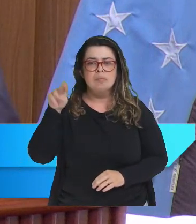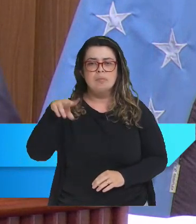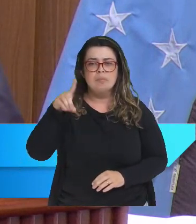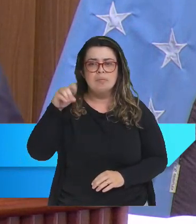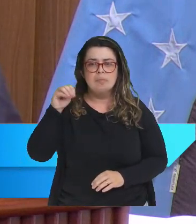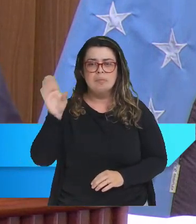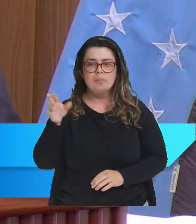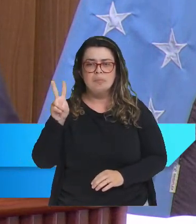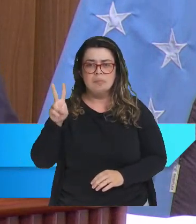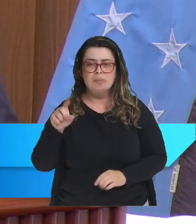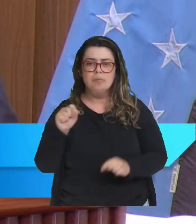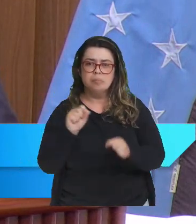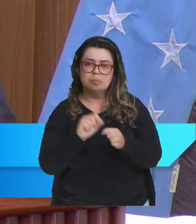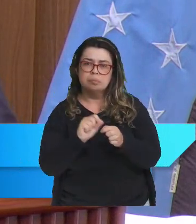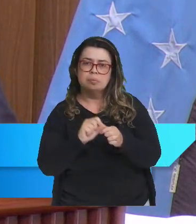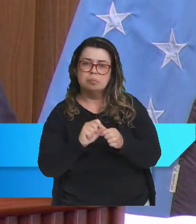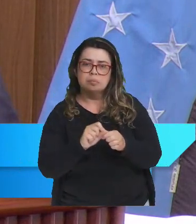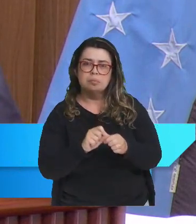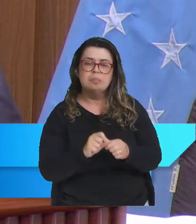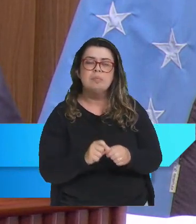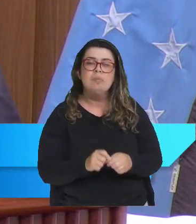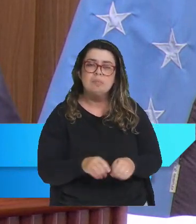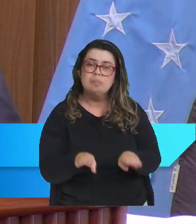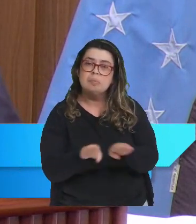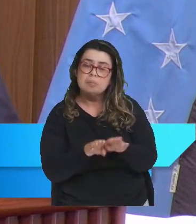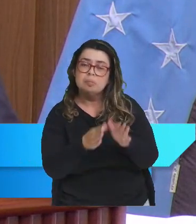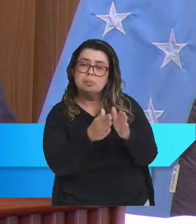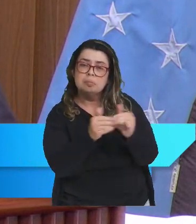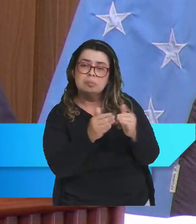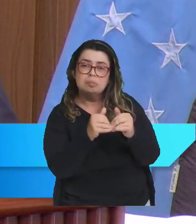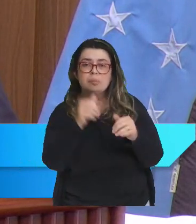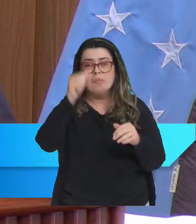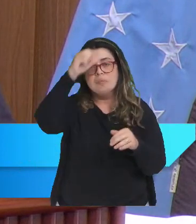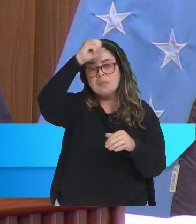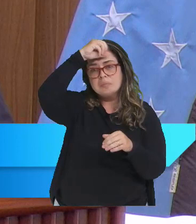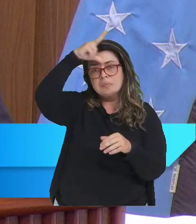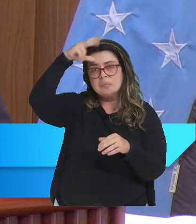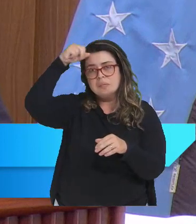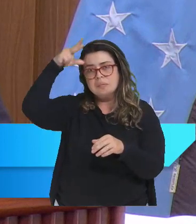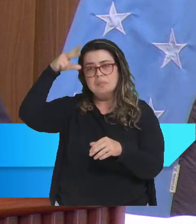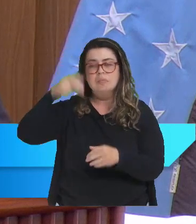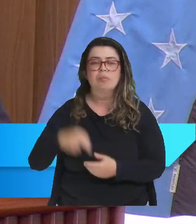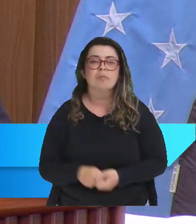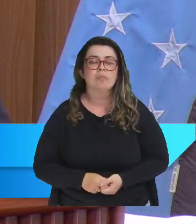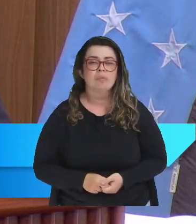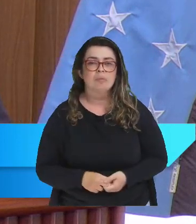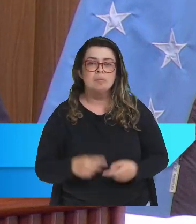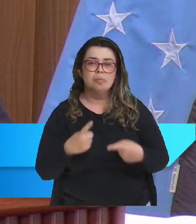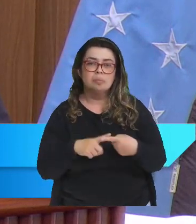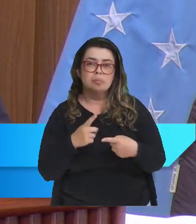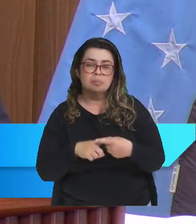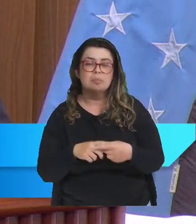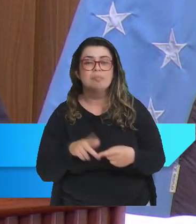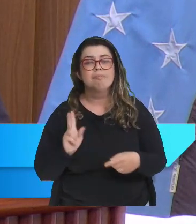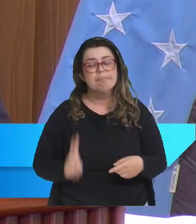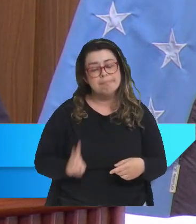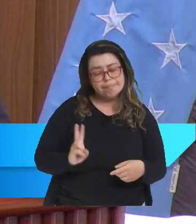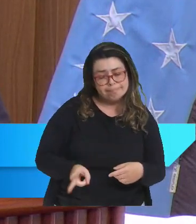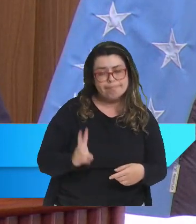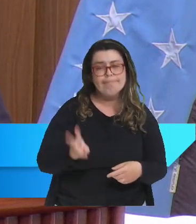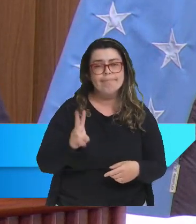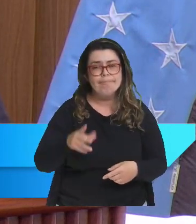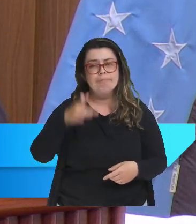uma nova notificação à prefeitura, né? Porque, volta e meia, o pessoal tá nos cobrando ali algumas ações,